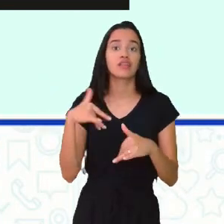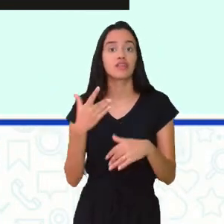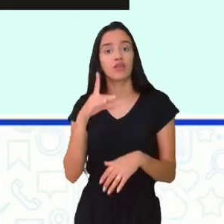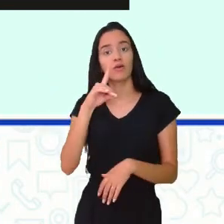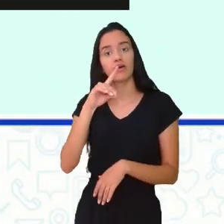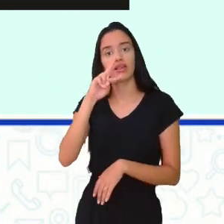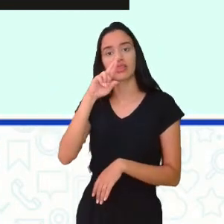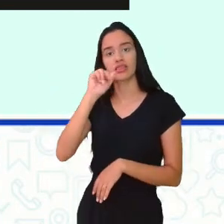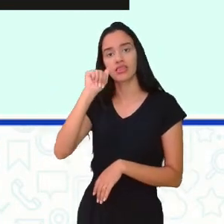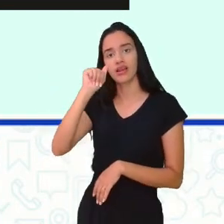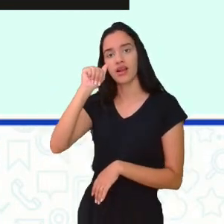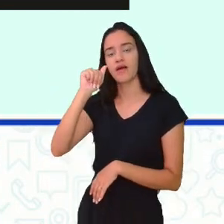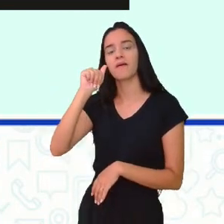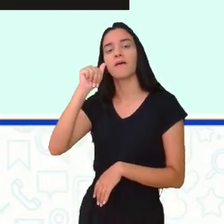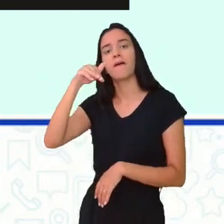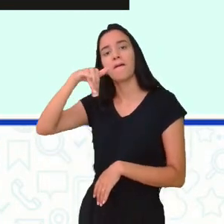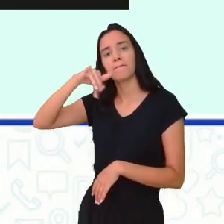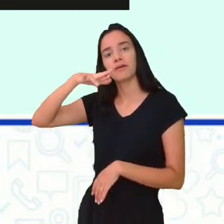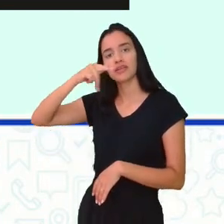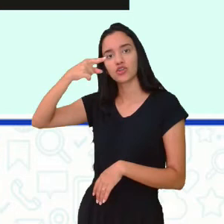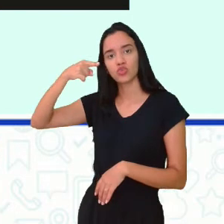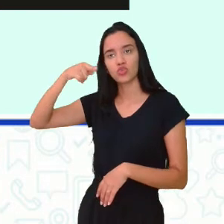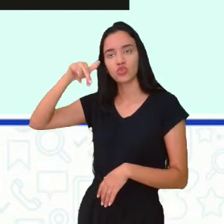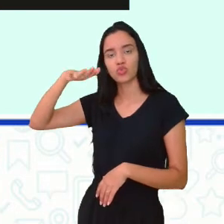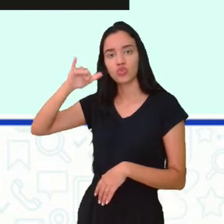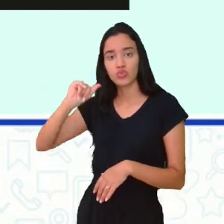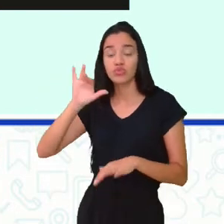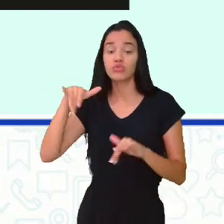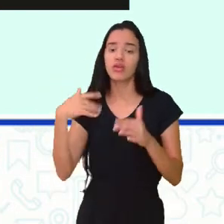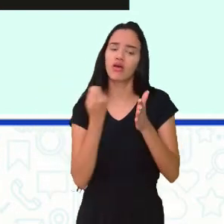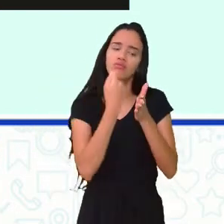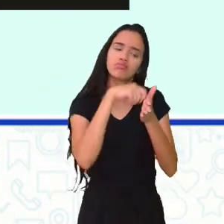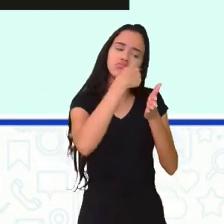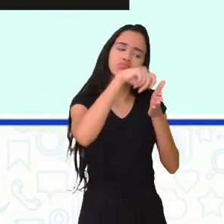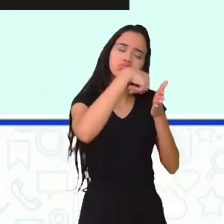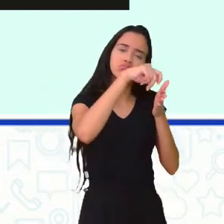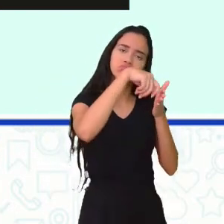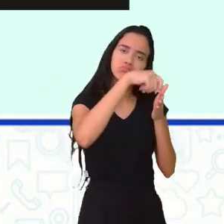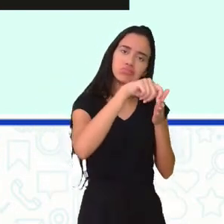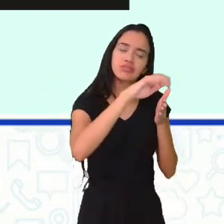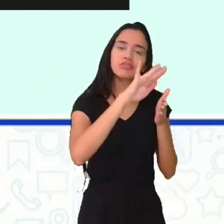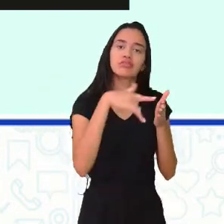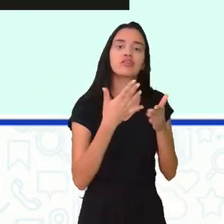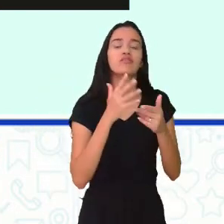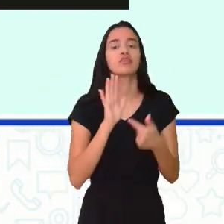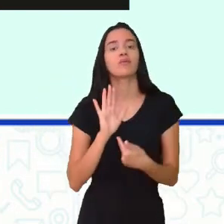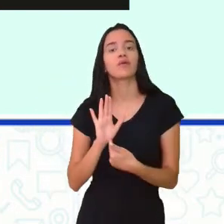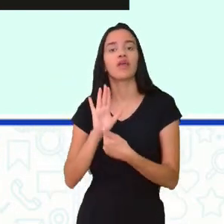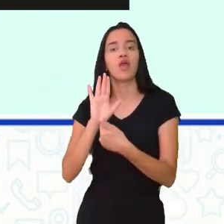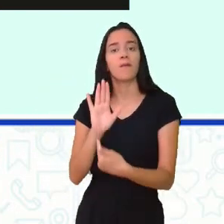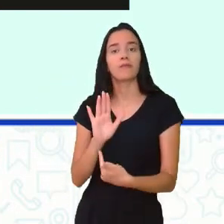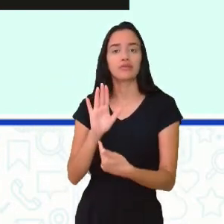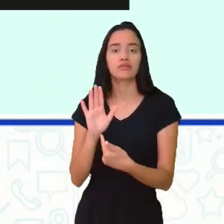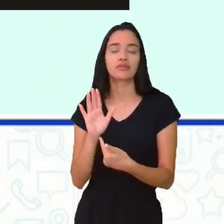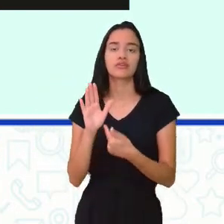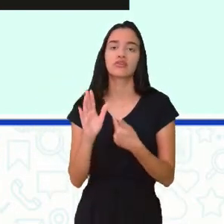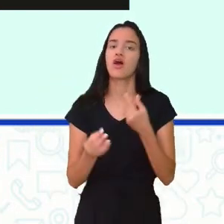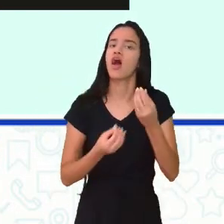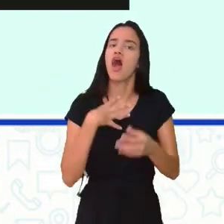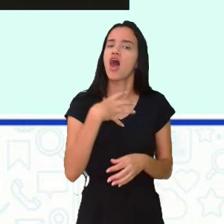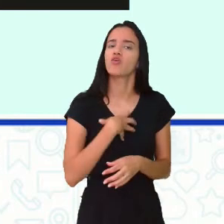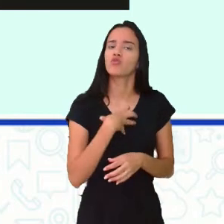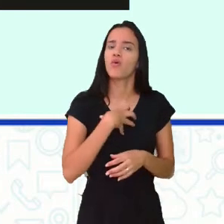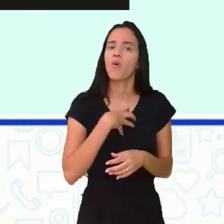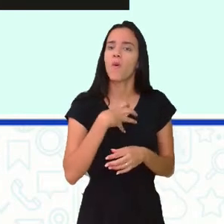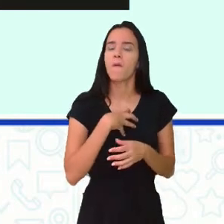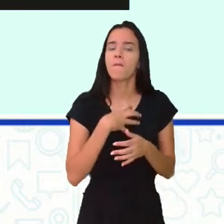dramaturgia, modo de se escrever peças de teatro e a encenação, maneira de colocar as